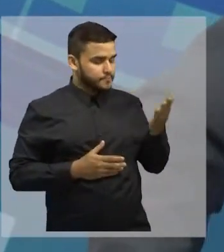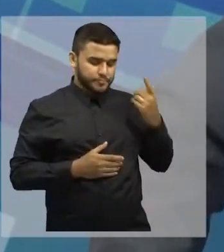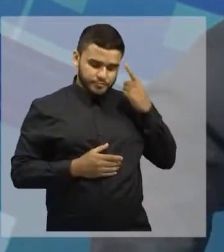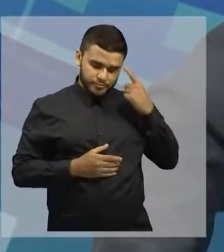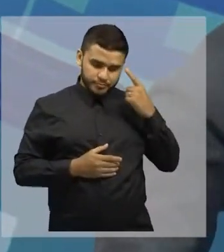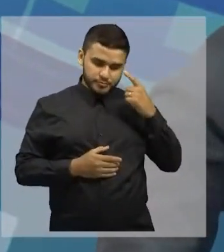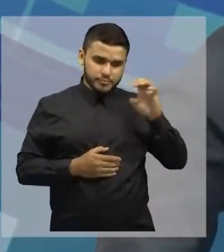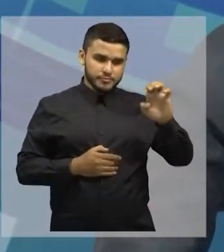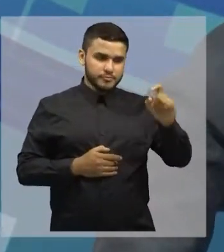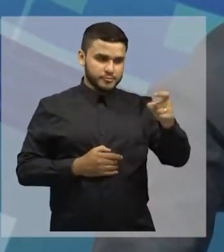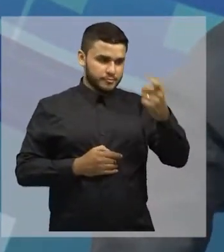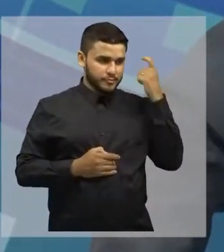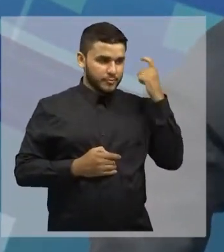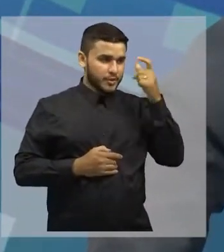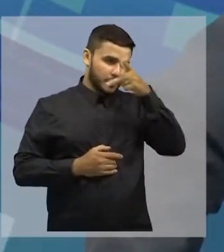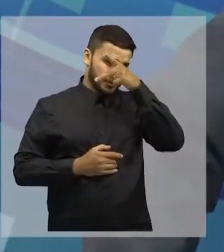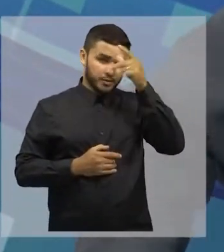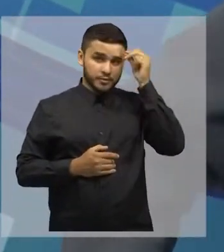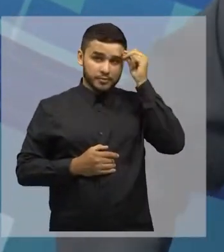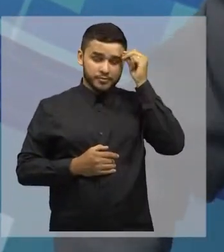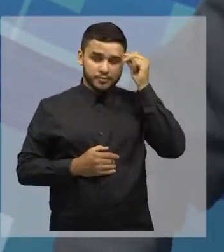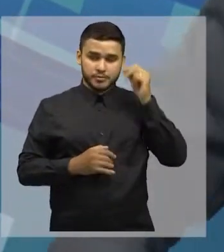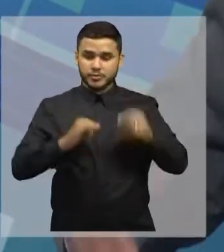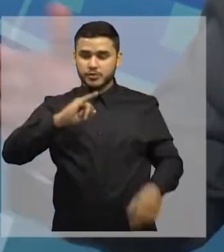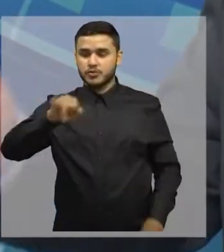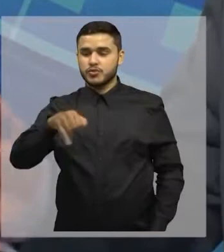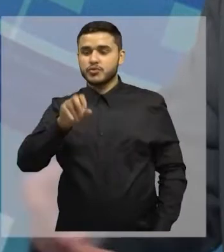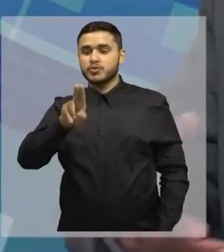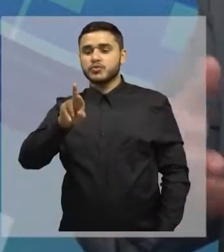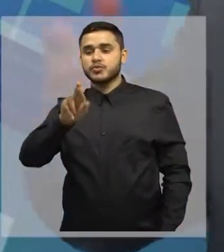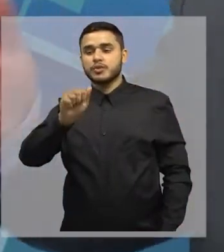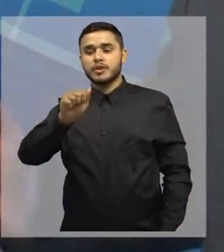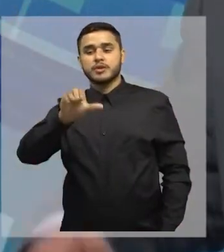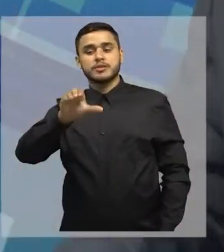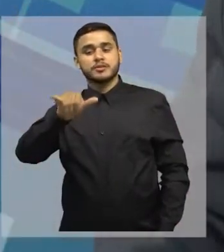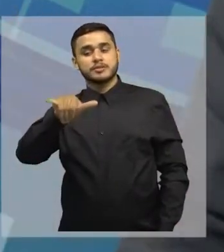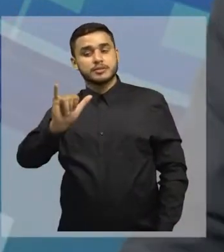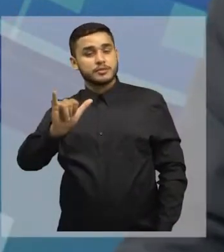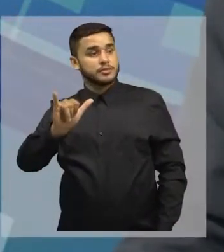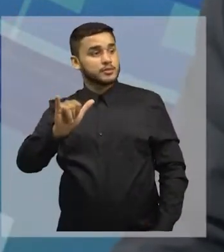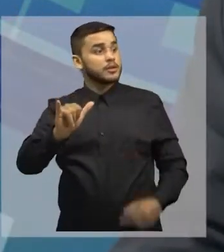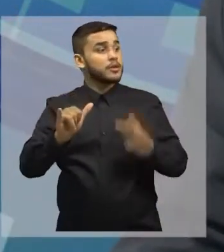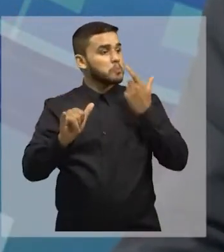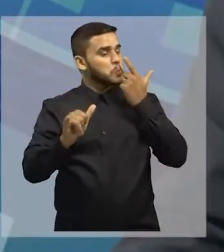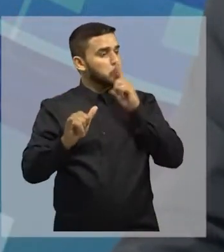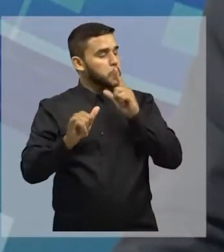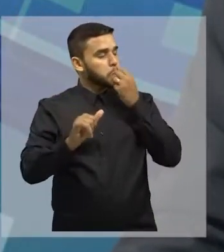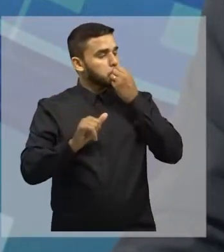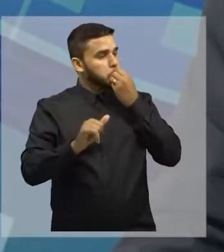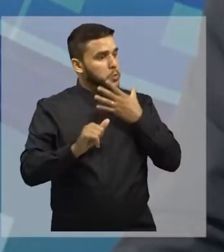eleger o Cambraia, né, que era um burocrata, alguém fora da política, né?